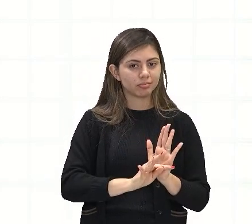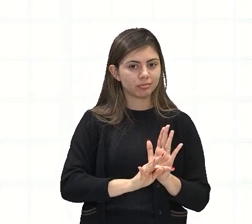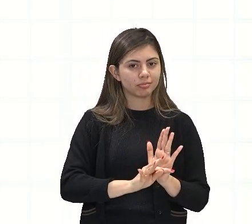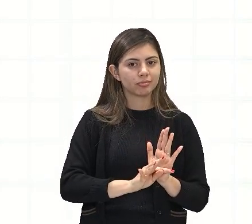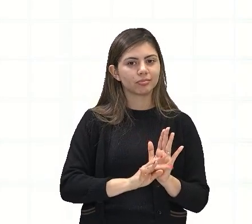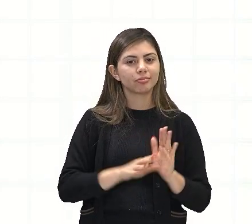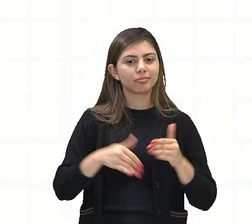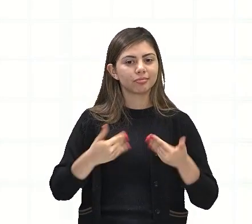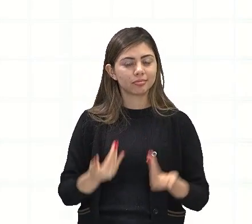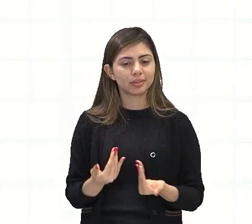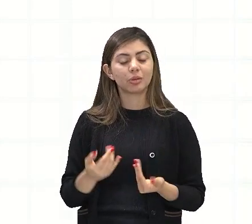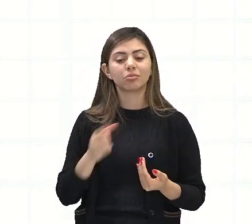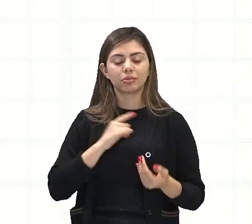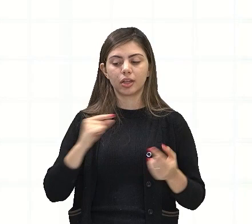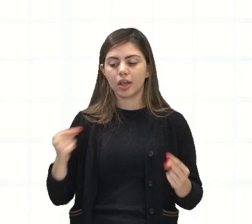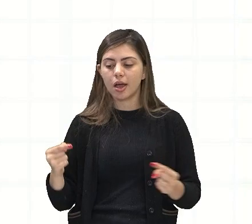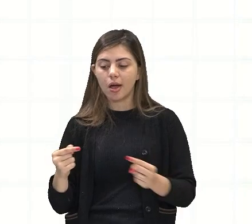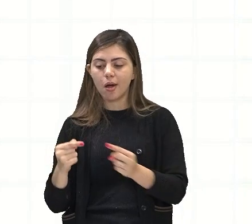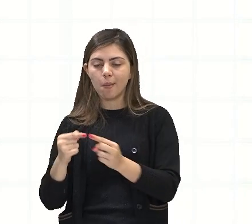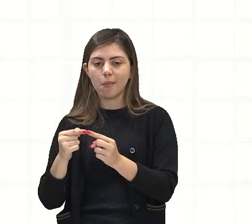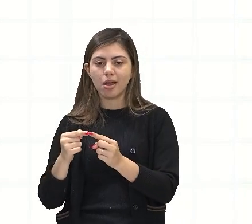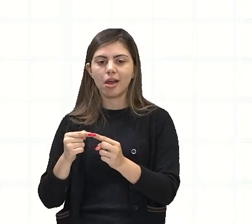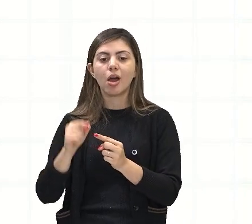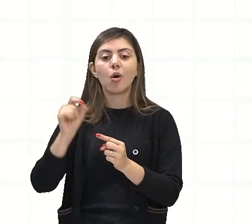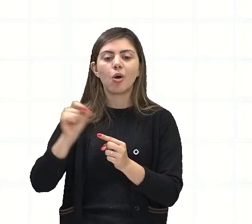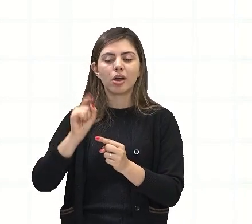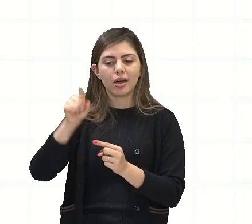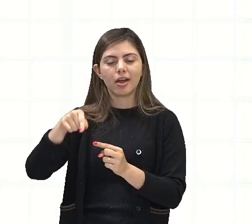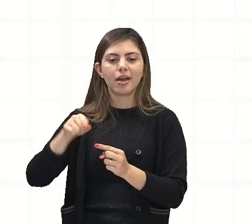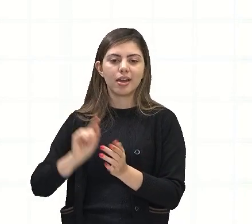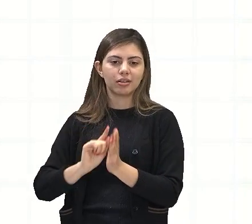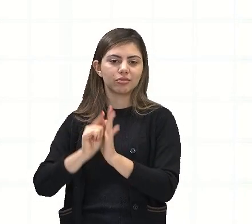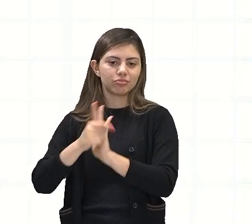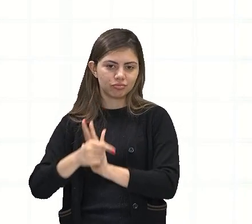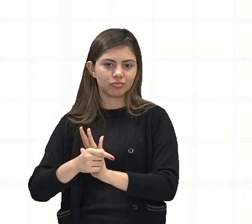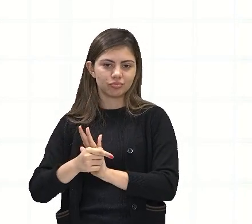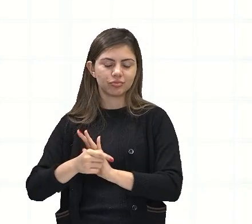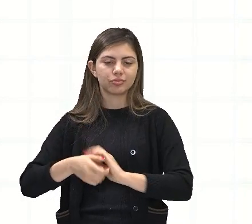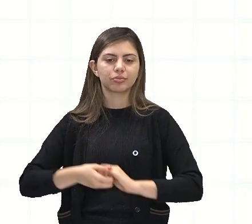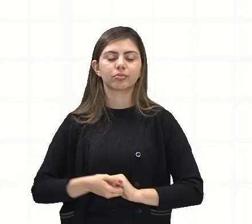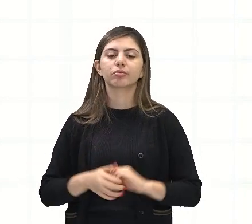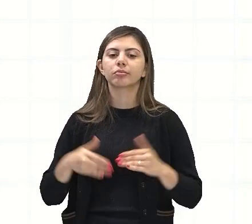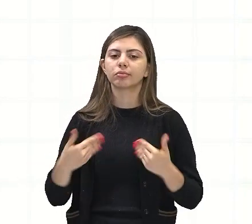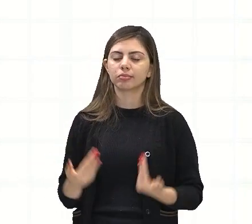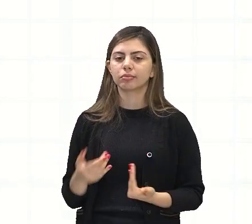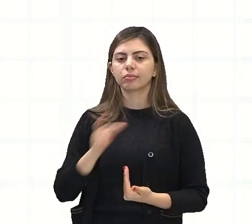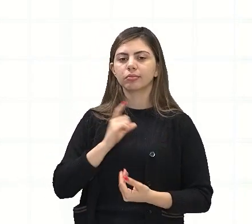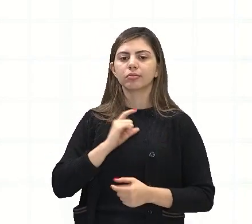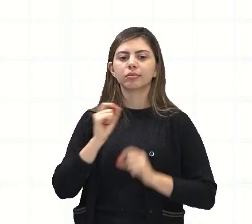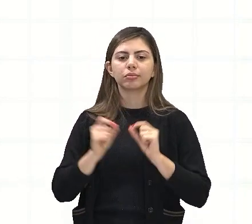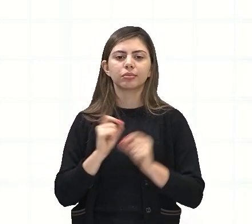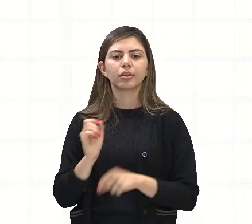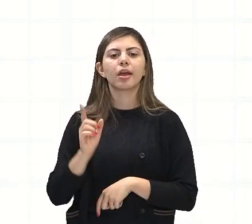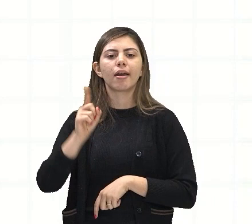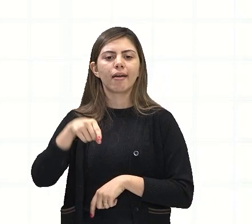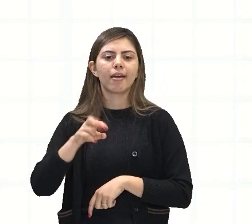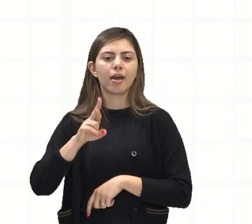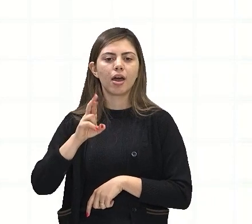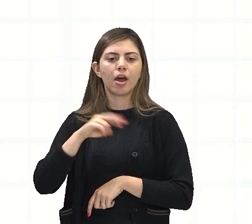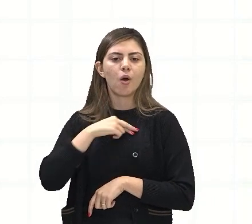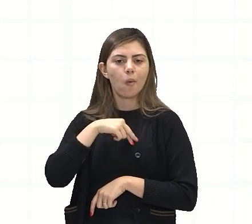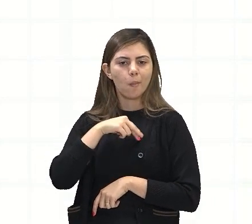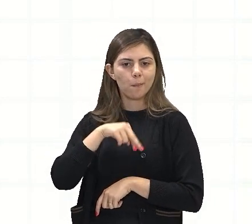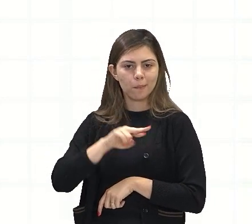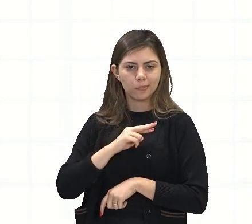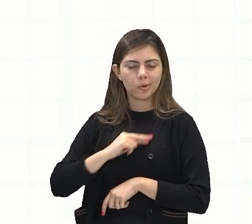né, os gêneros textuais vão ocorrer, certo? Então, aqui nós temos romance, né? Dentro